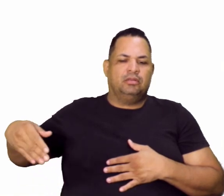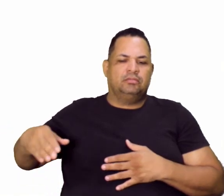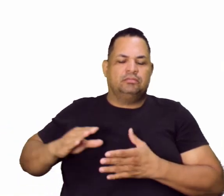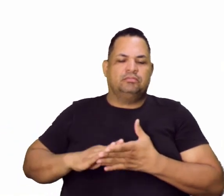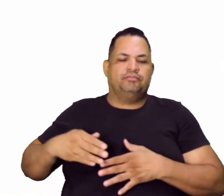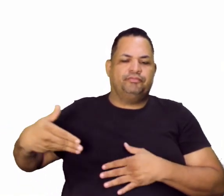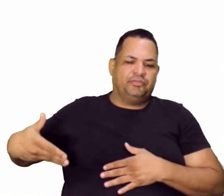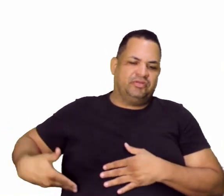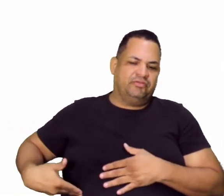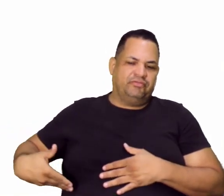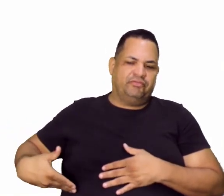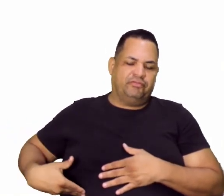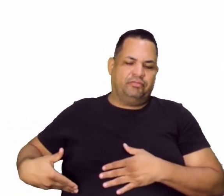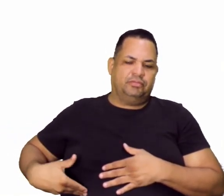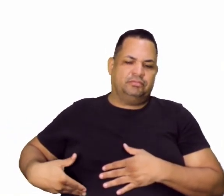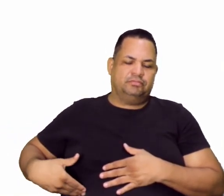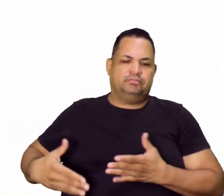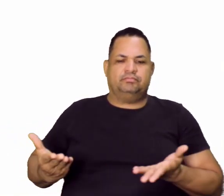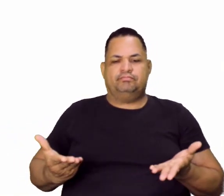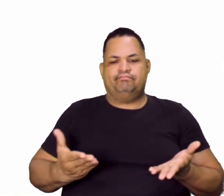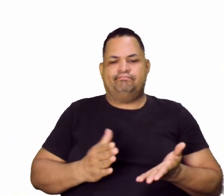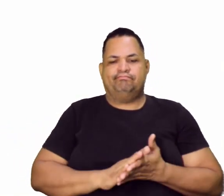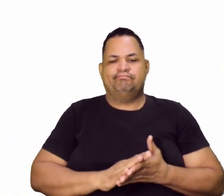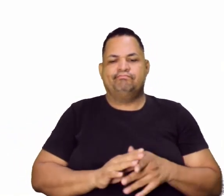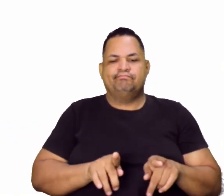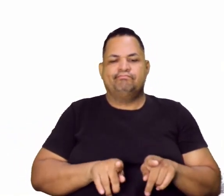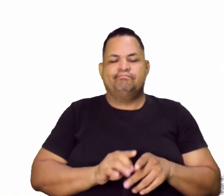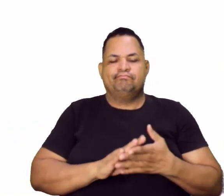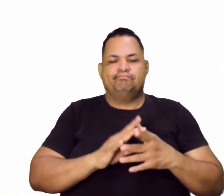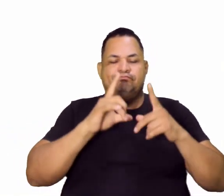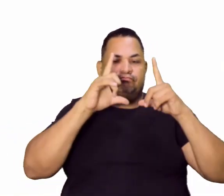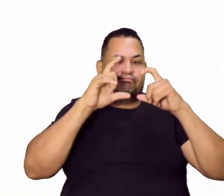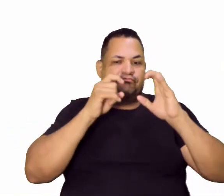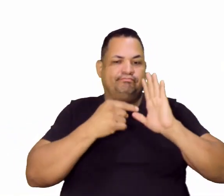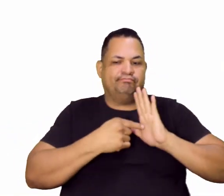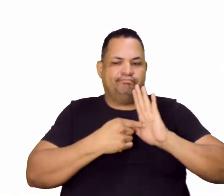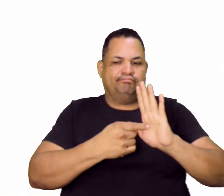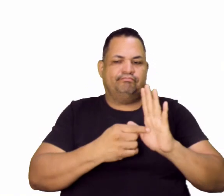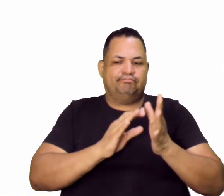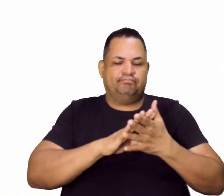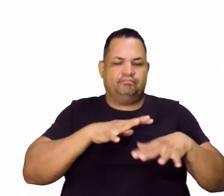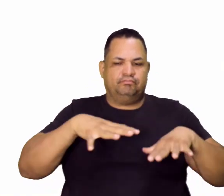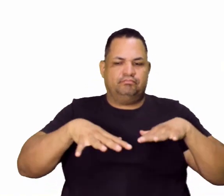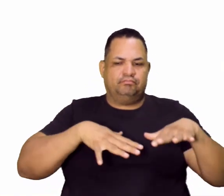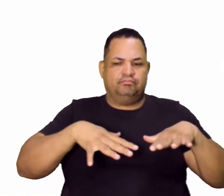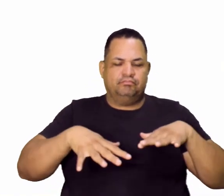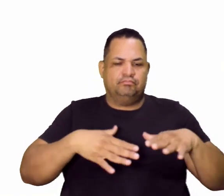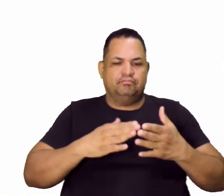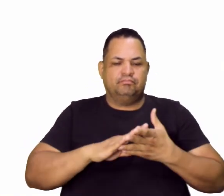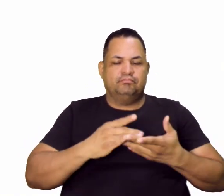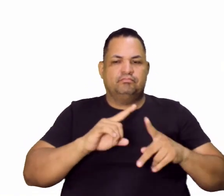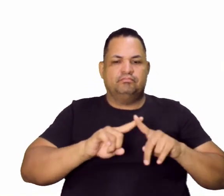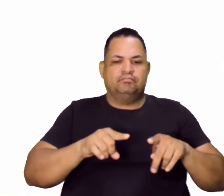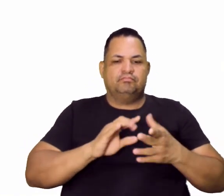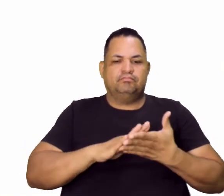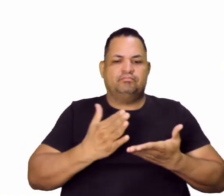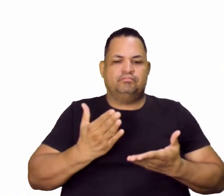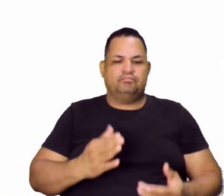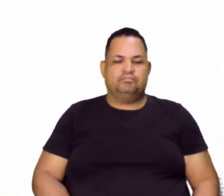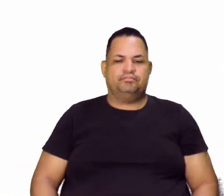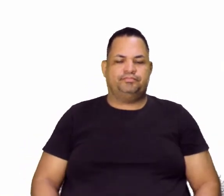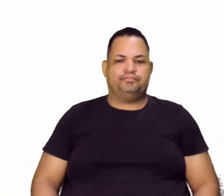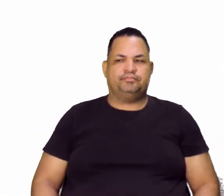tecido, mas também fome. Então a foto, ela traz o quê? Uma mobilização. Por essas questões aqui,